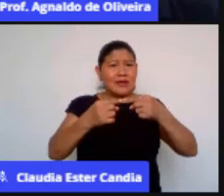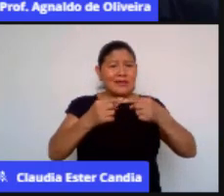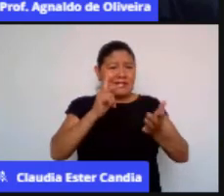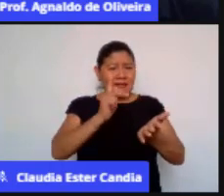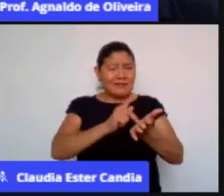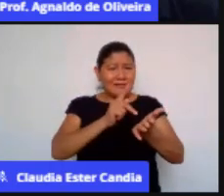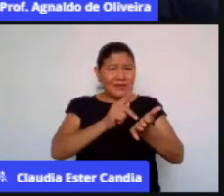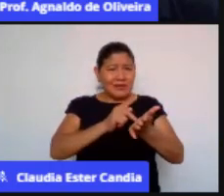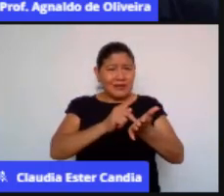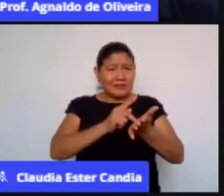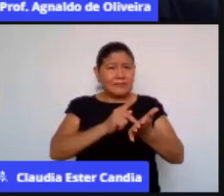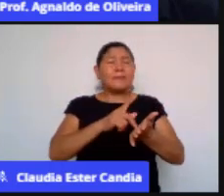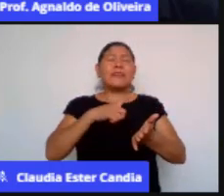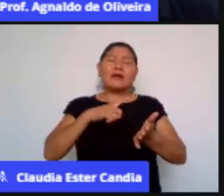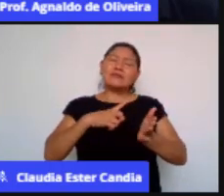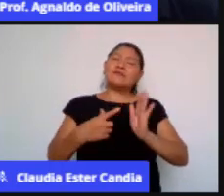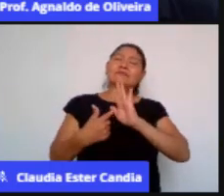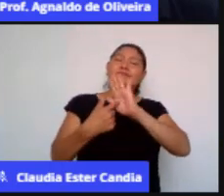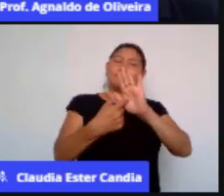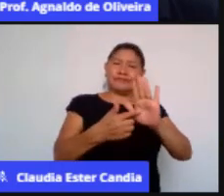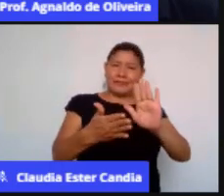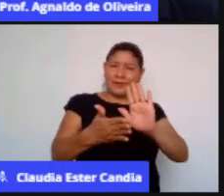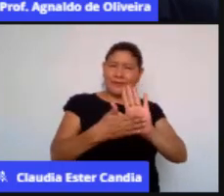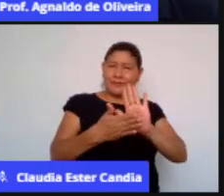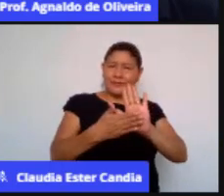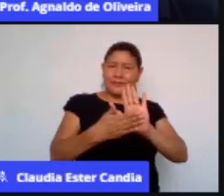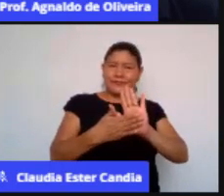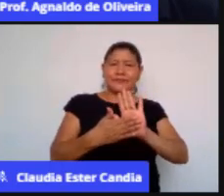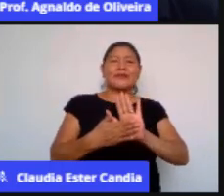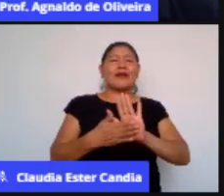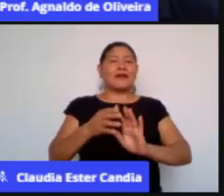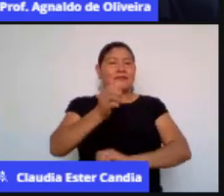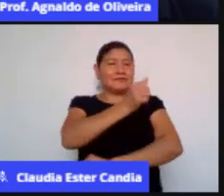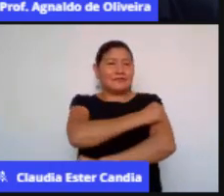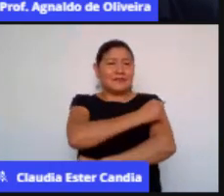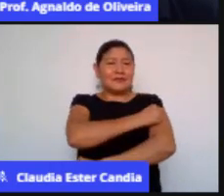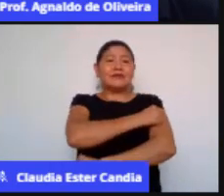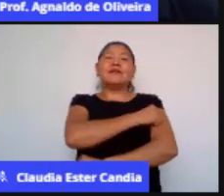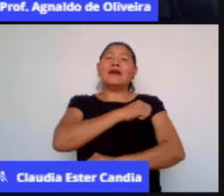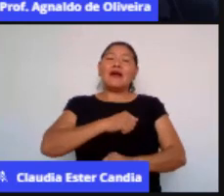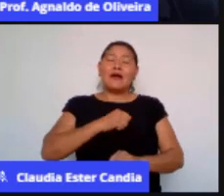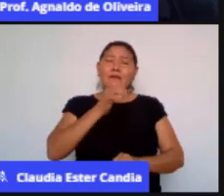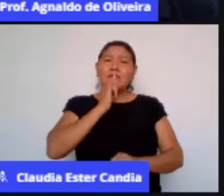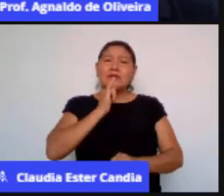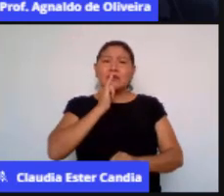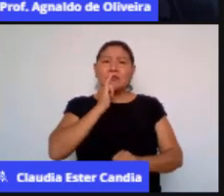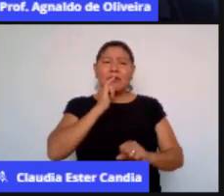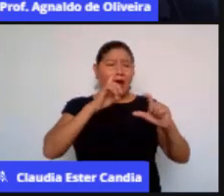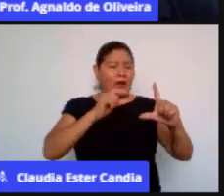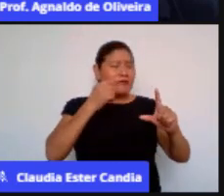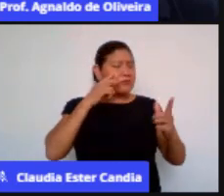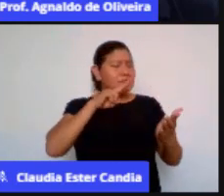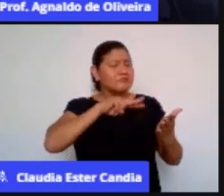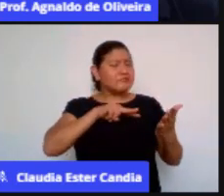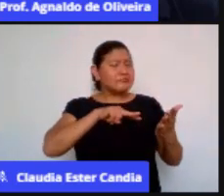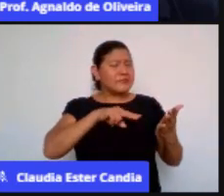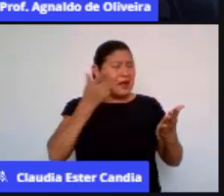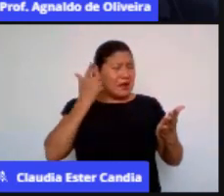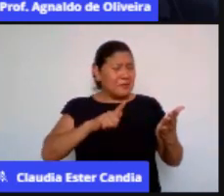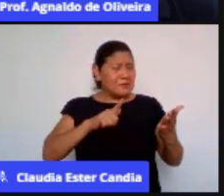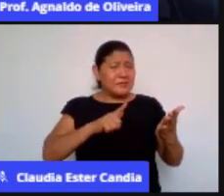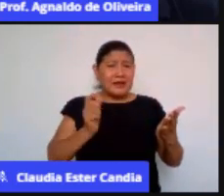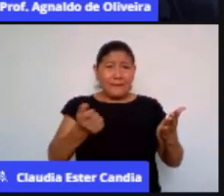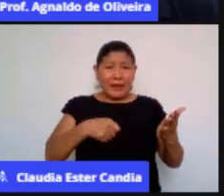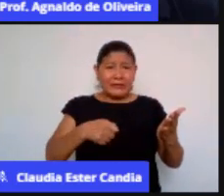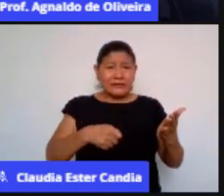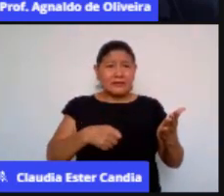preciso problematizar com o meu aluno, né? Então, quando a gente está lá no livro, alguma coisa, ela está modelado, está no mundo da matemática, né? Então, as coisas lá funcionam muito bem. Agora, quando a